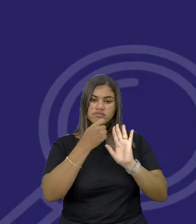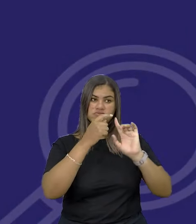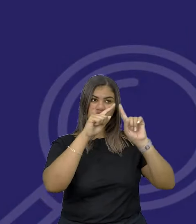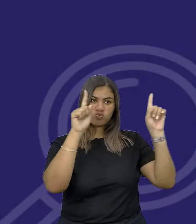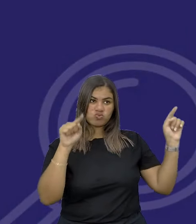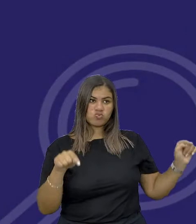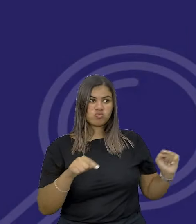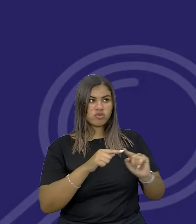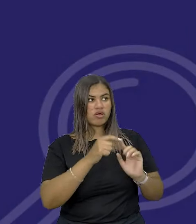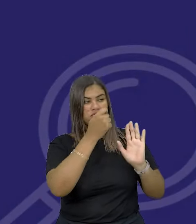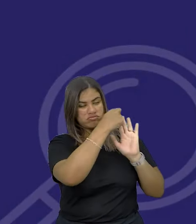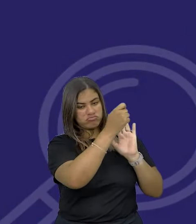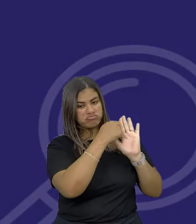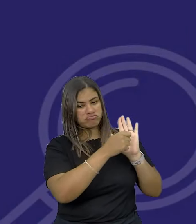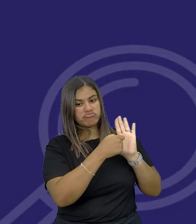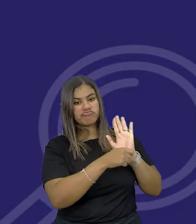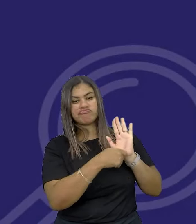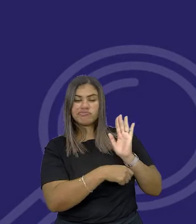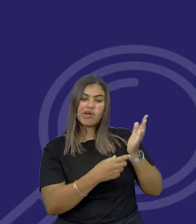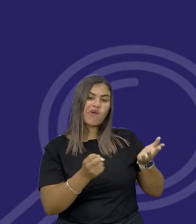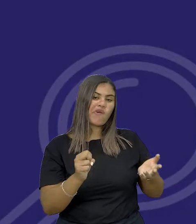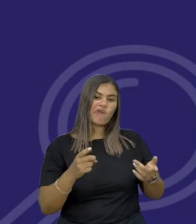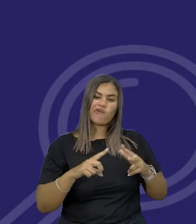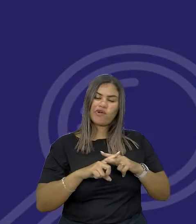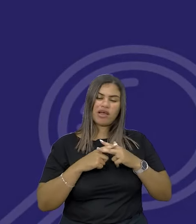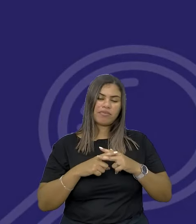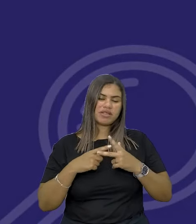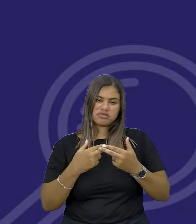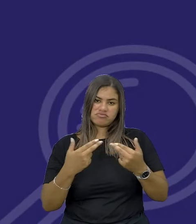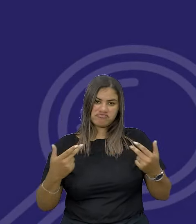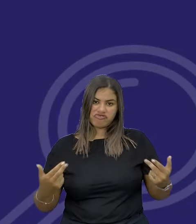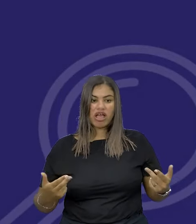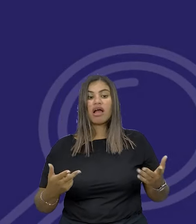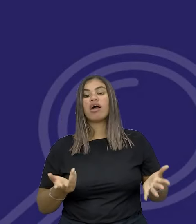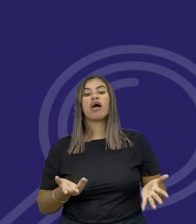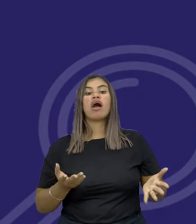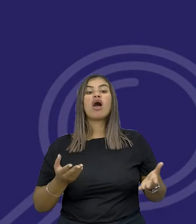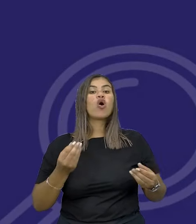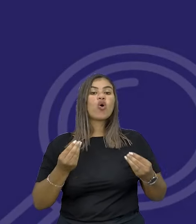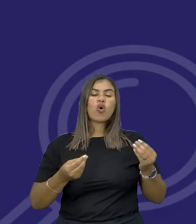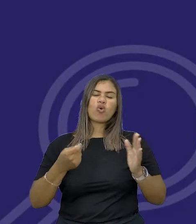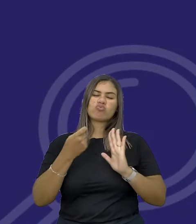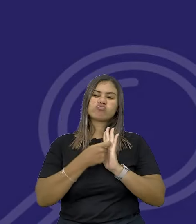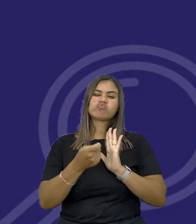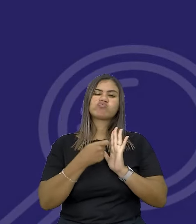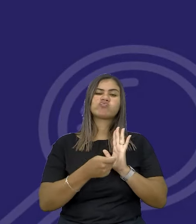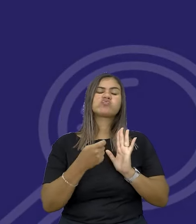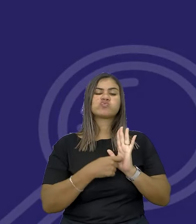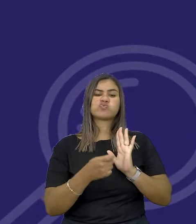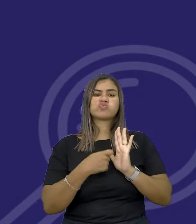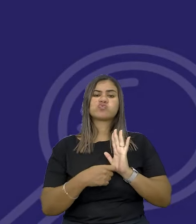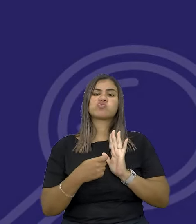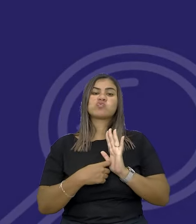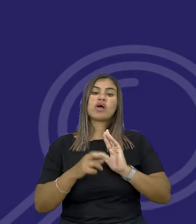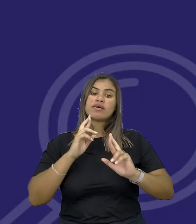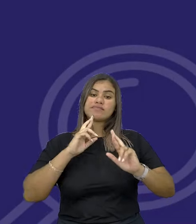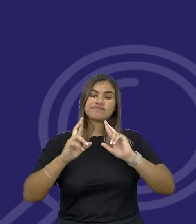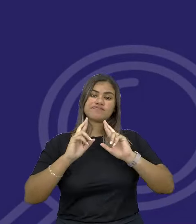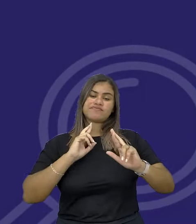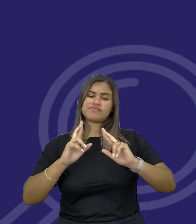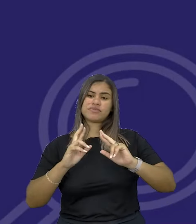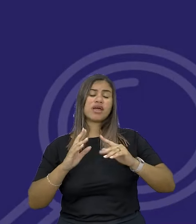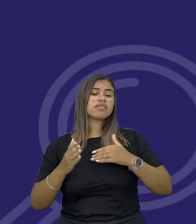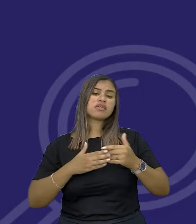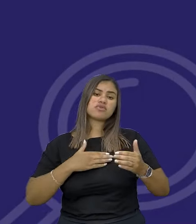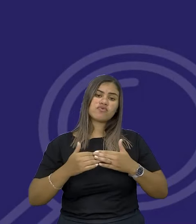gente fala que é na lousa, mas pode ser em qualquer ferramenta, em qualquer lugar. São convidados a registrarem na lousa suas resoluções, independente